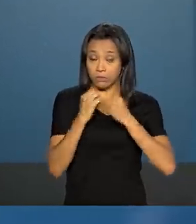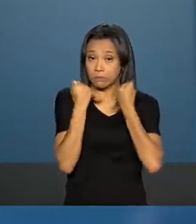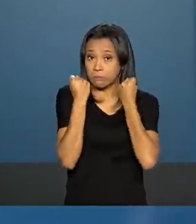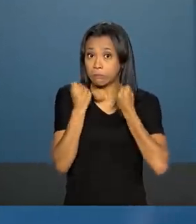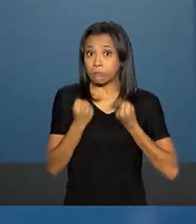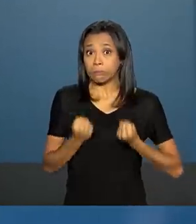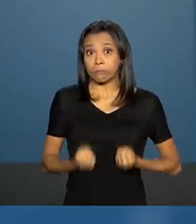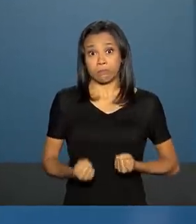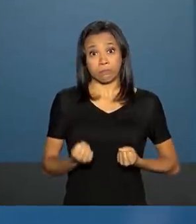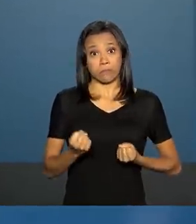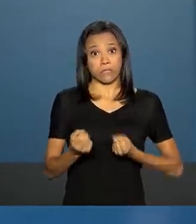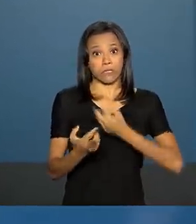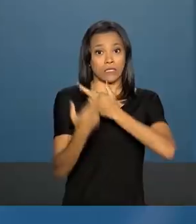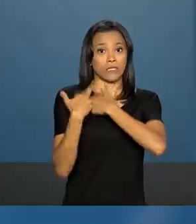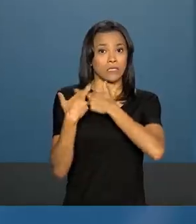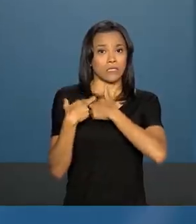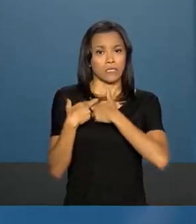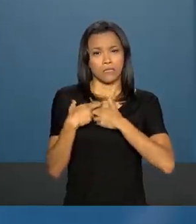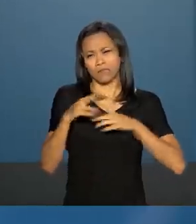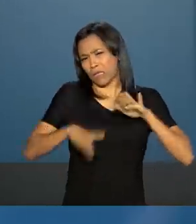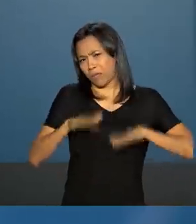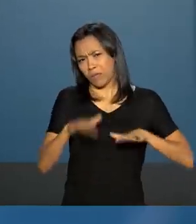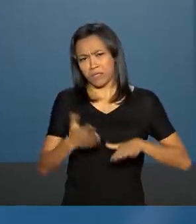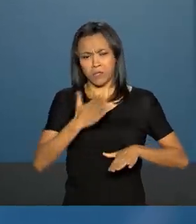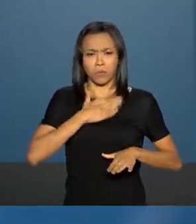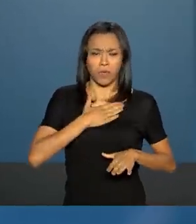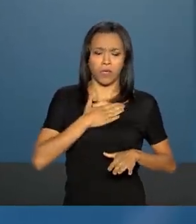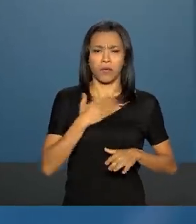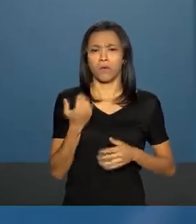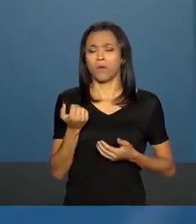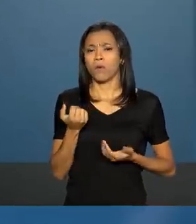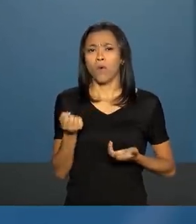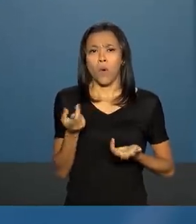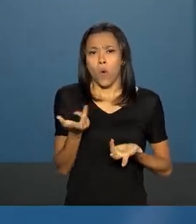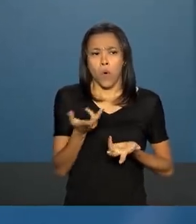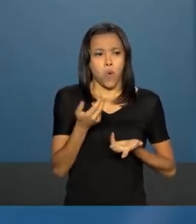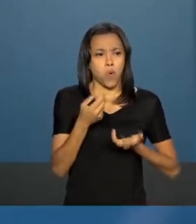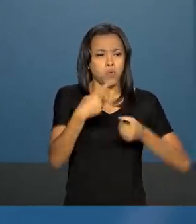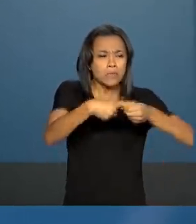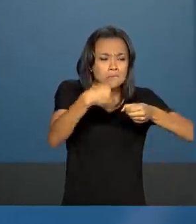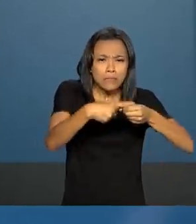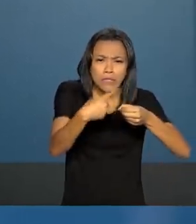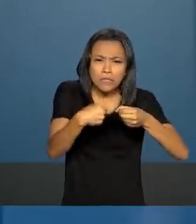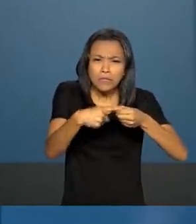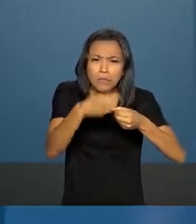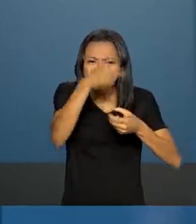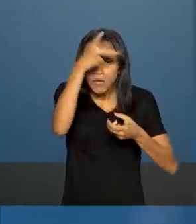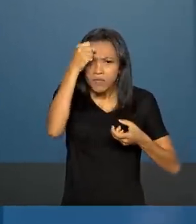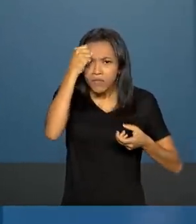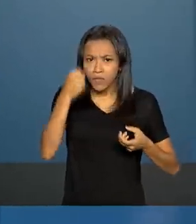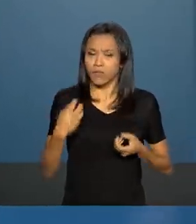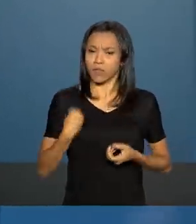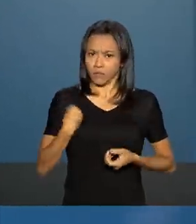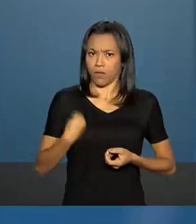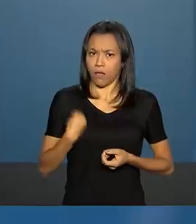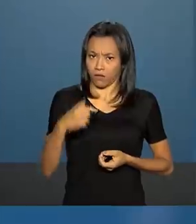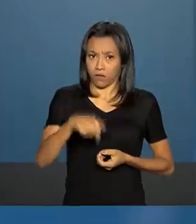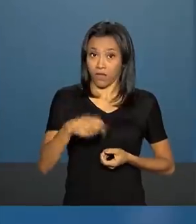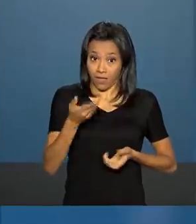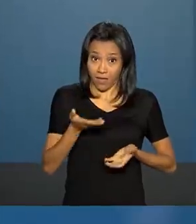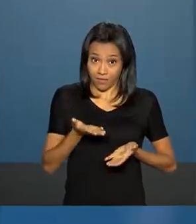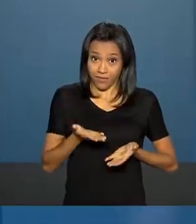responsabilidade, não interessa se seja o meu ou do humilde prefeito de Glicério, como toda certeza deve estar aqui, a cidade onde eu